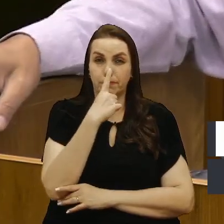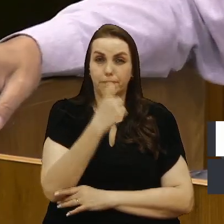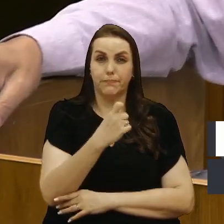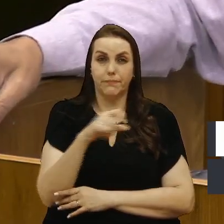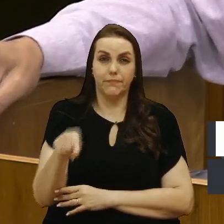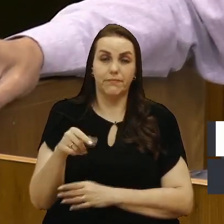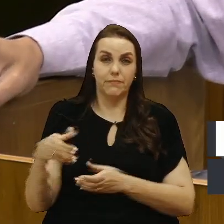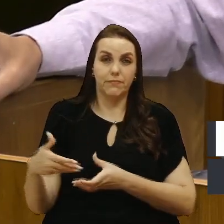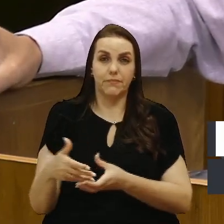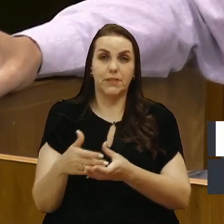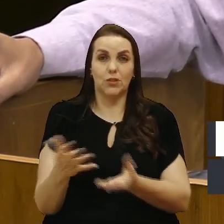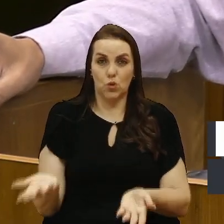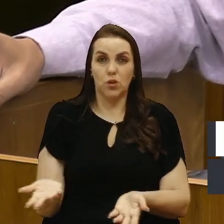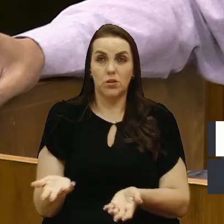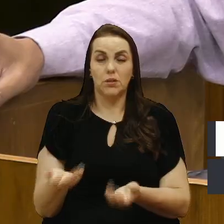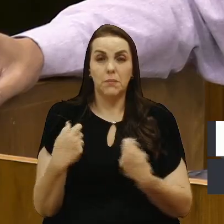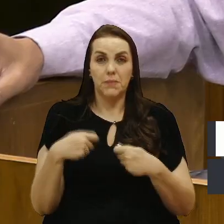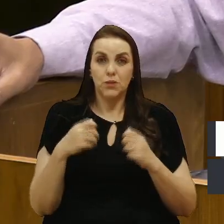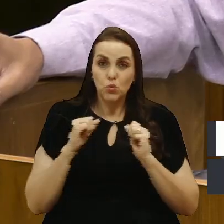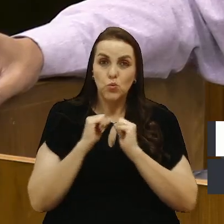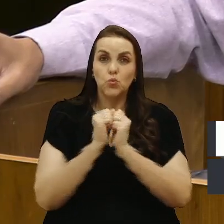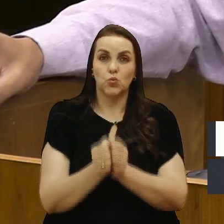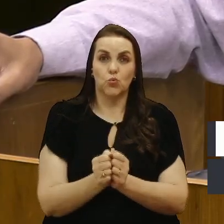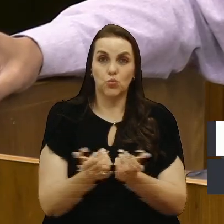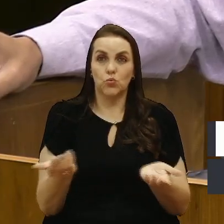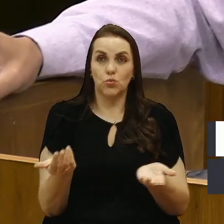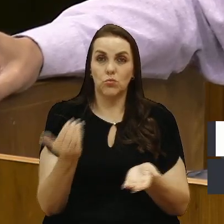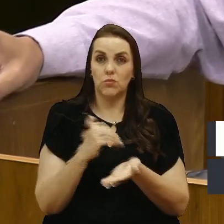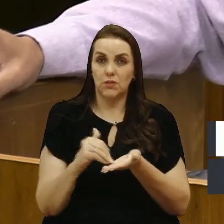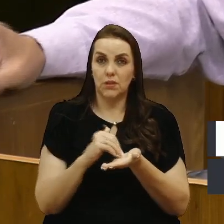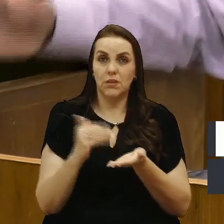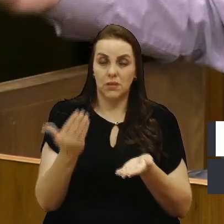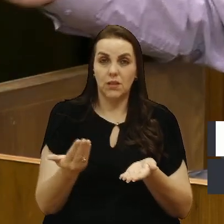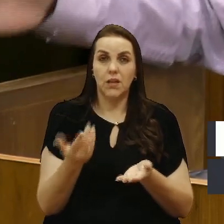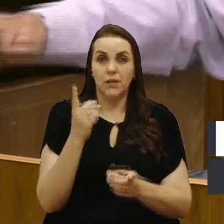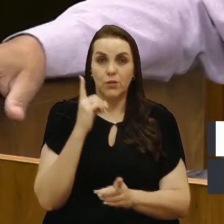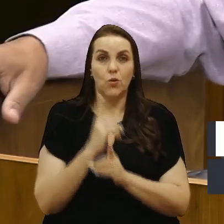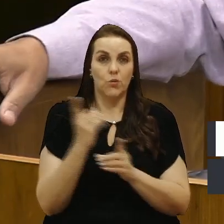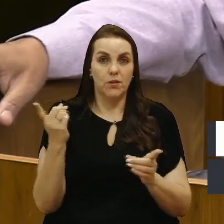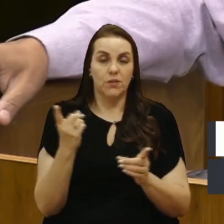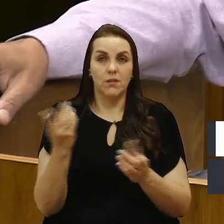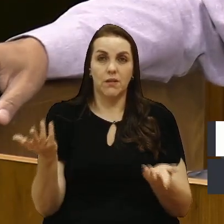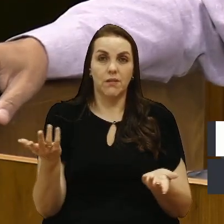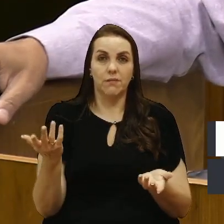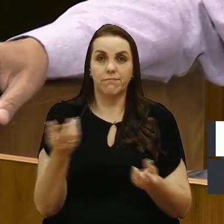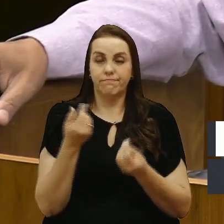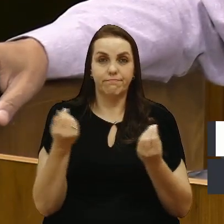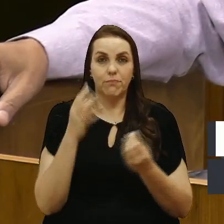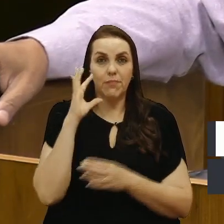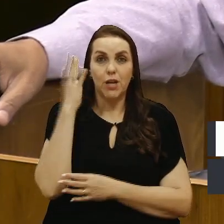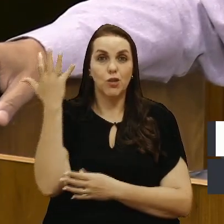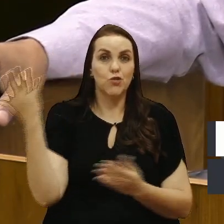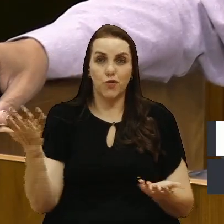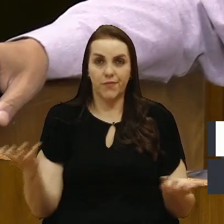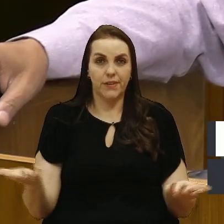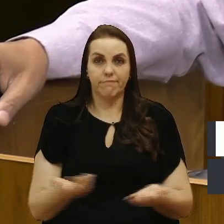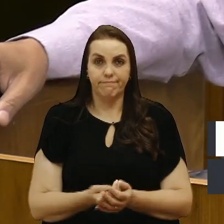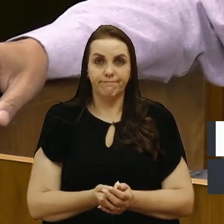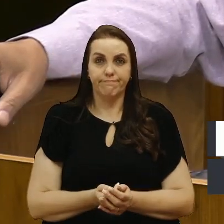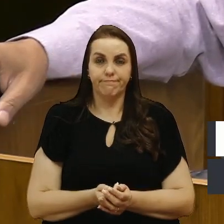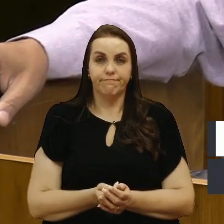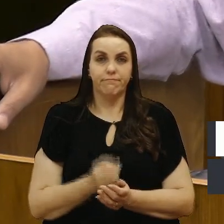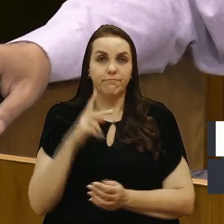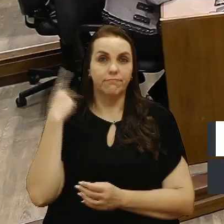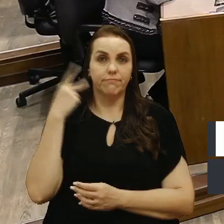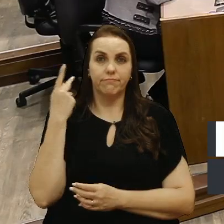gente precisa, juntos com o secretário, com o governo, achar uma saída. Eu tenho certeza que a gente vai conseguir achar. Vereador Zé